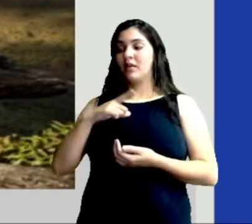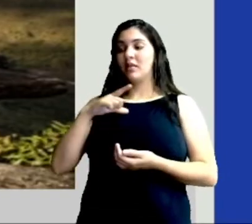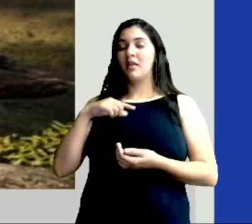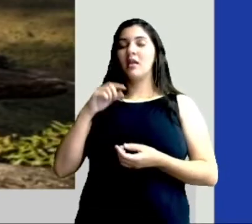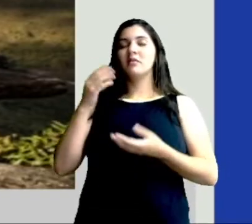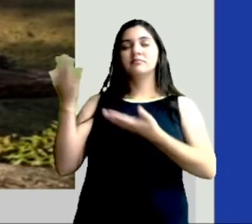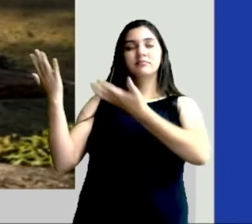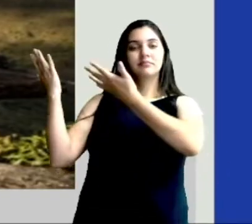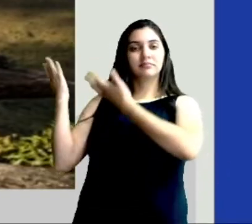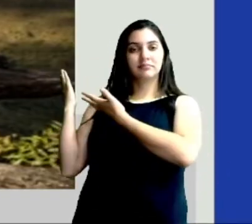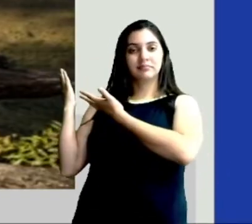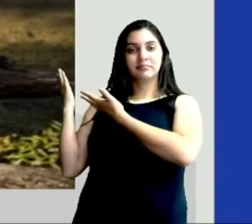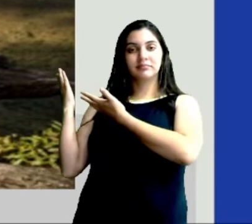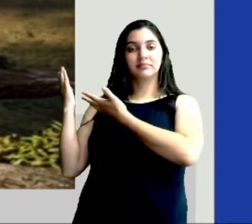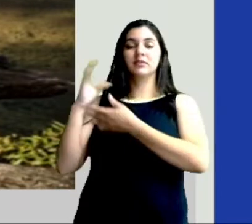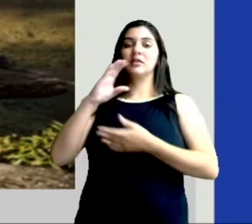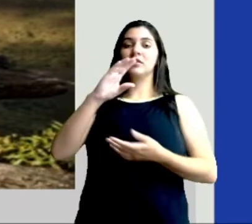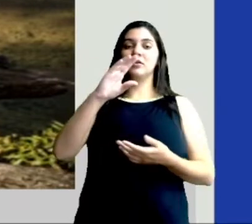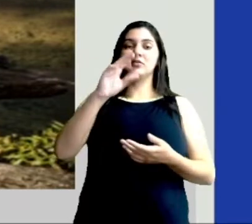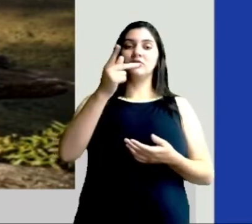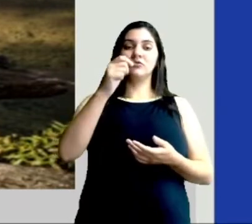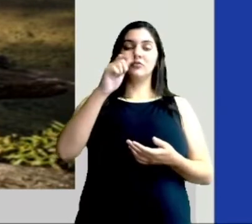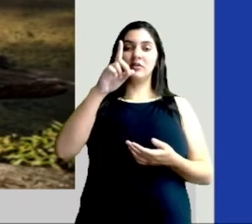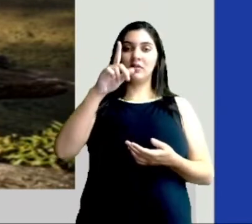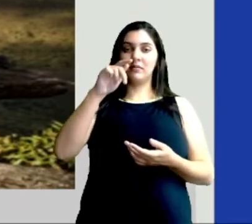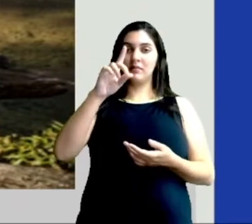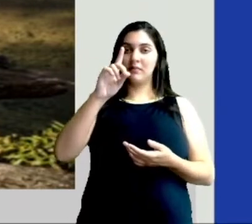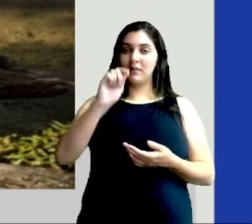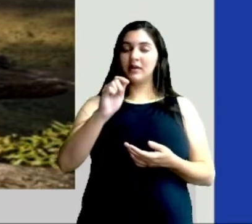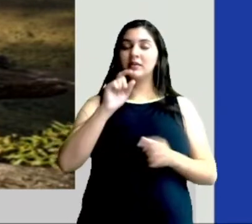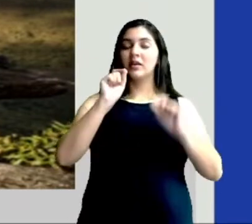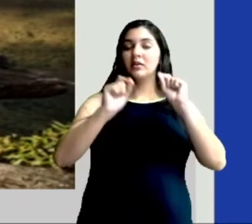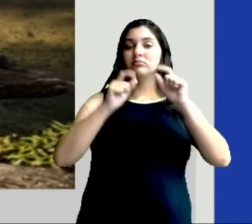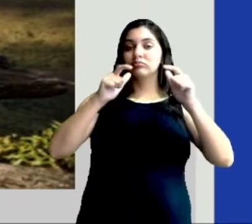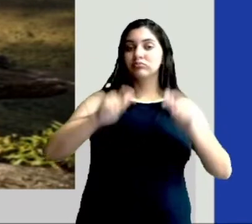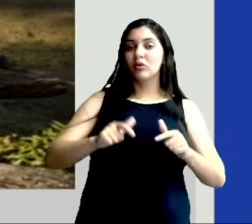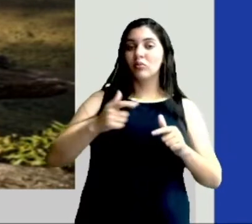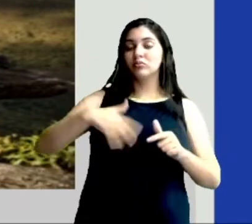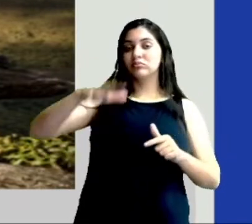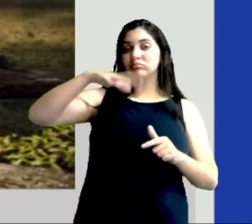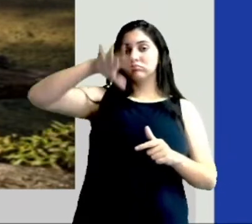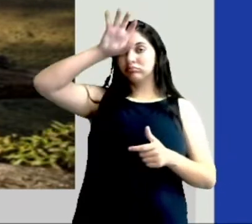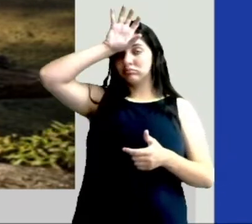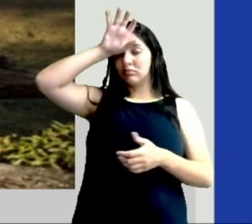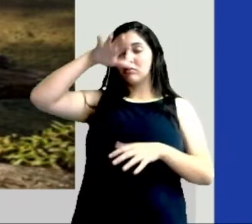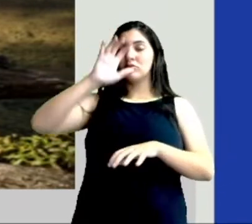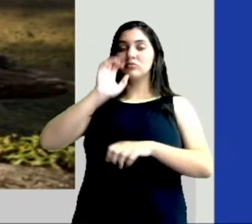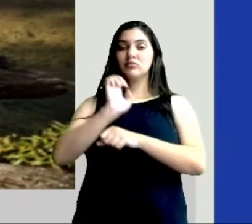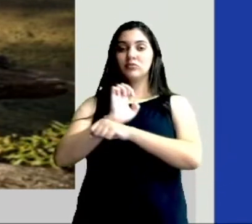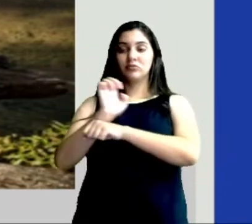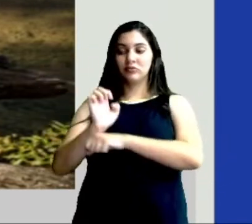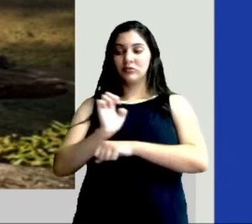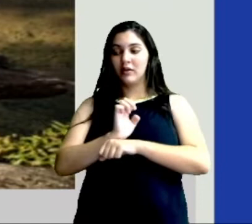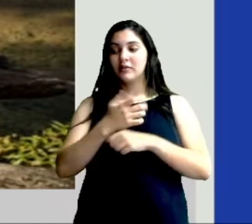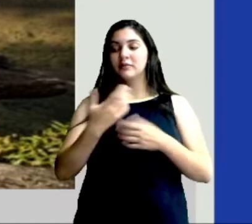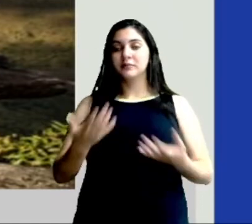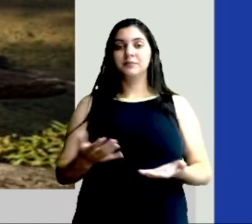Chapada Diamantina, que está lá na Bahia, né? E temos esse aspecto aí mais voltado para a paisagem da